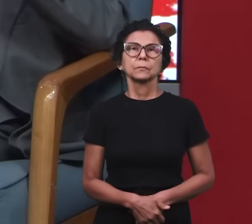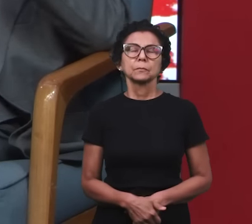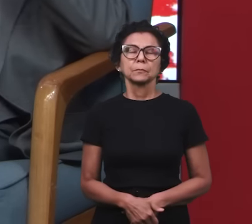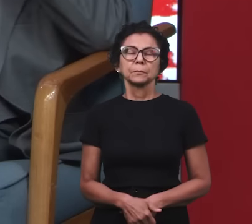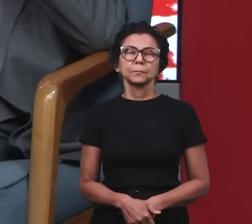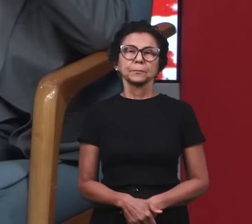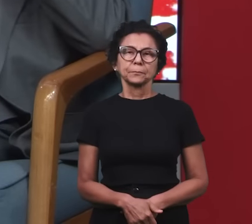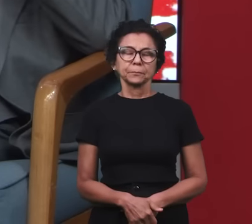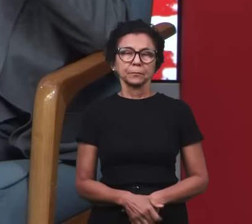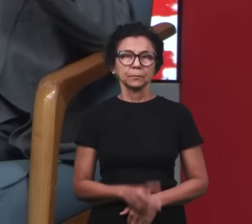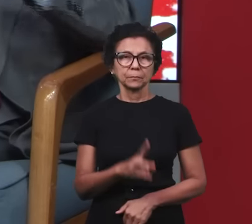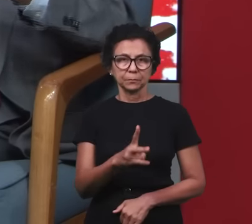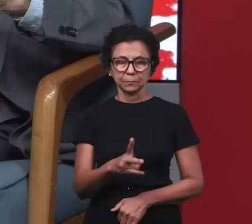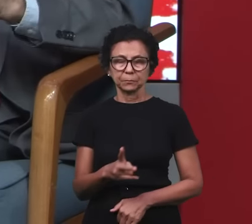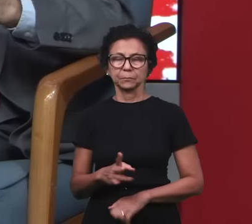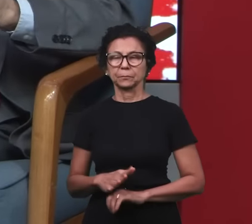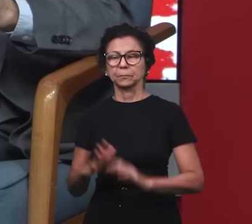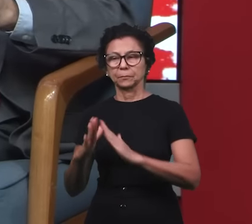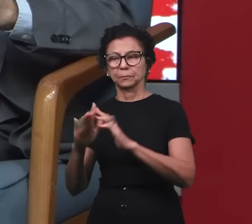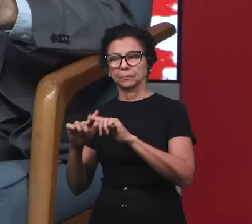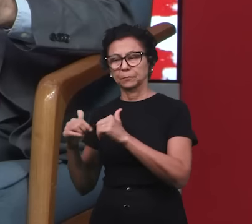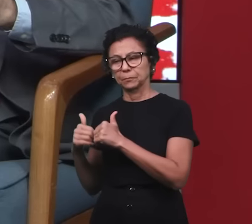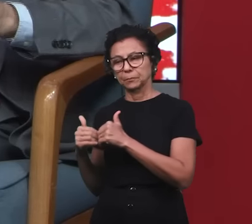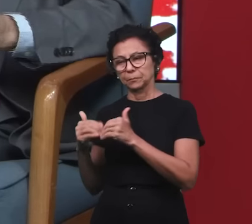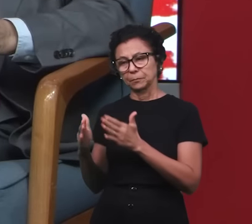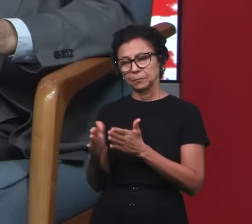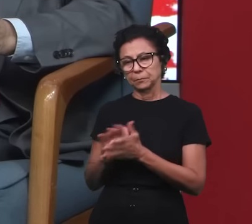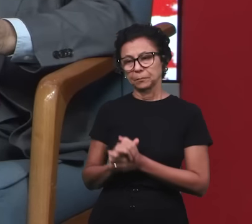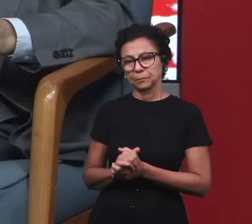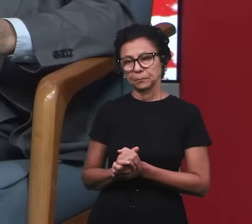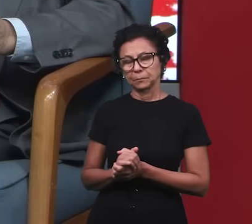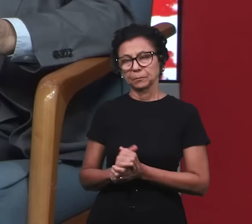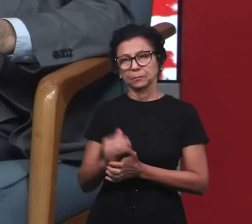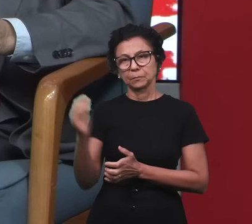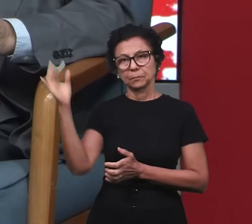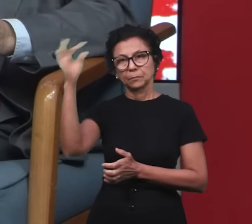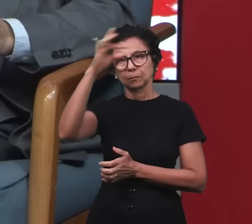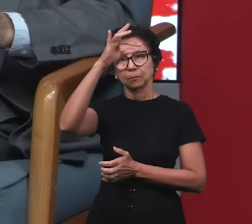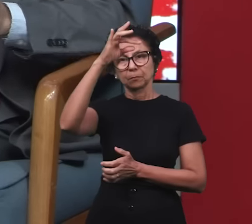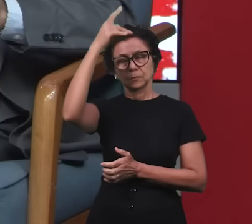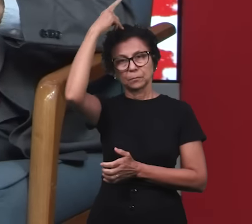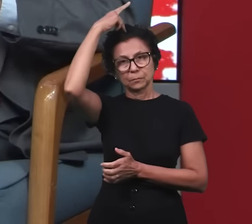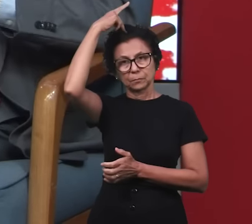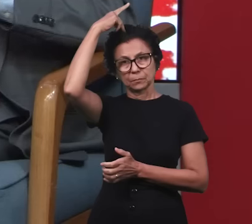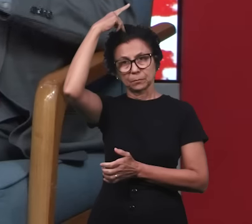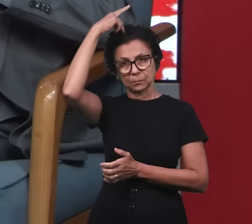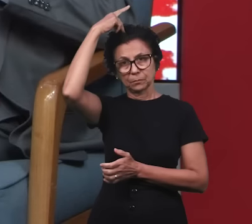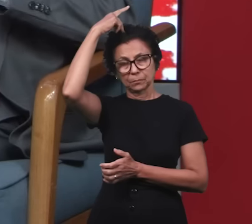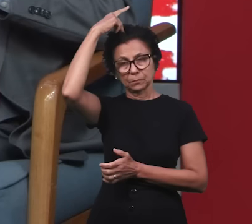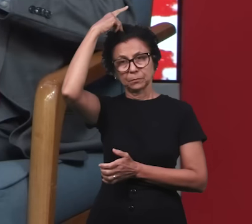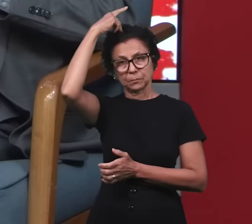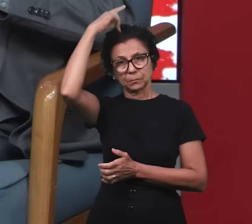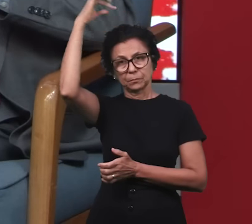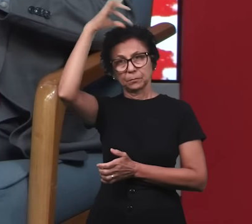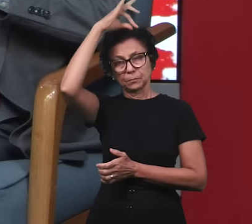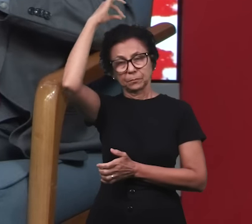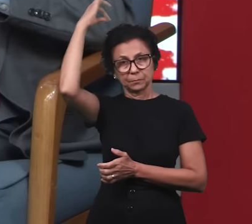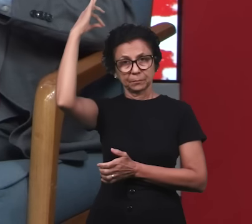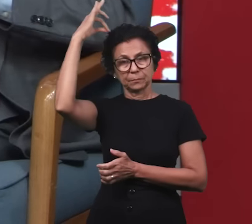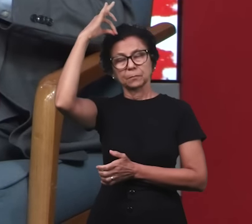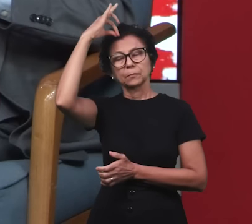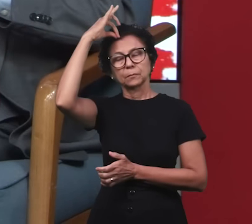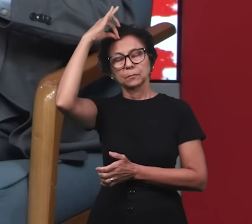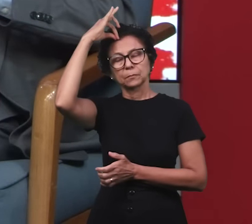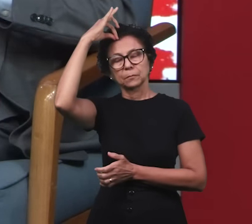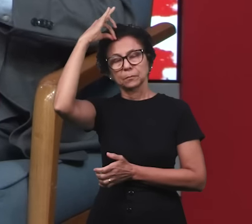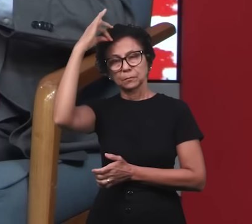início da igreja. O Pentecostes em si quando o Espírito Santo